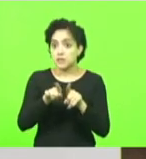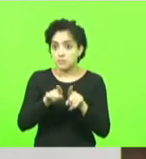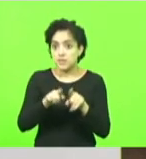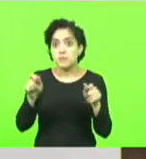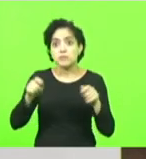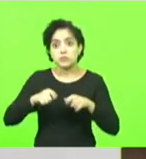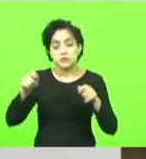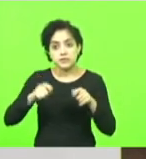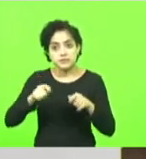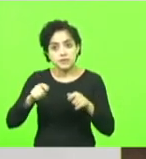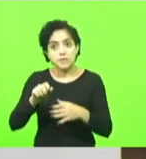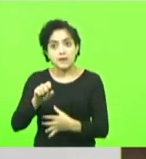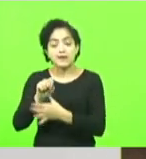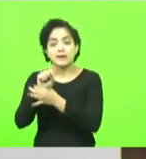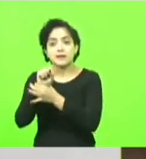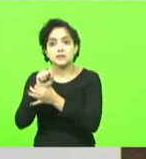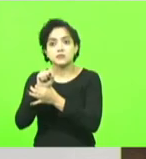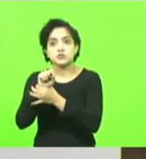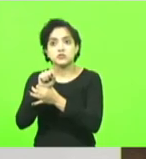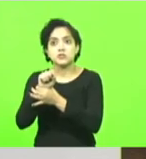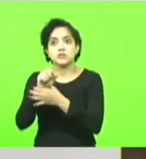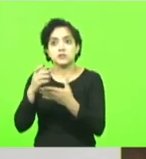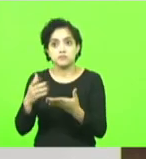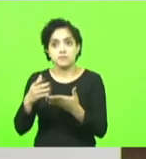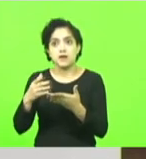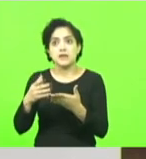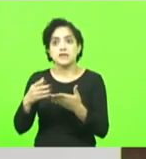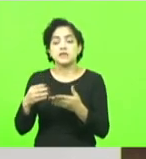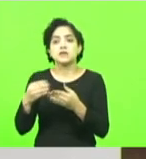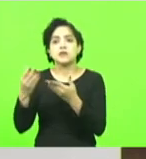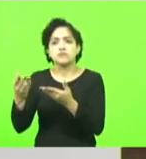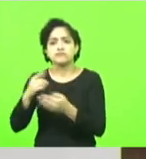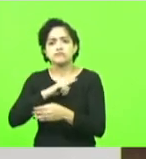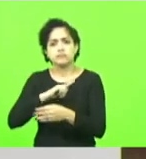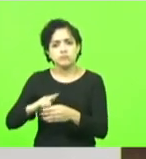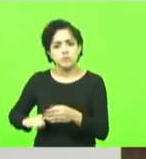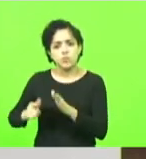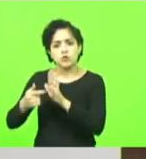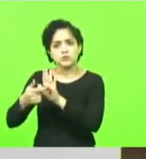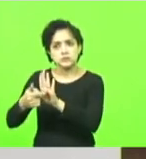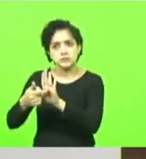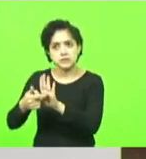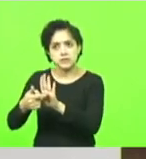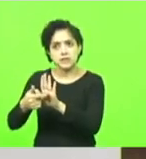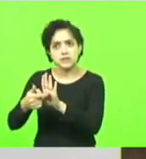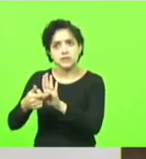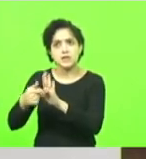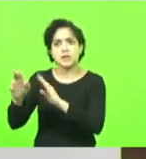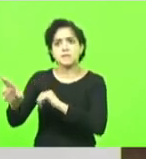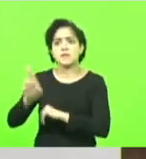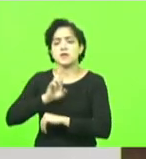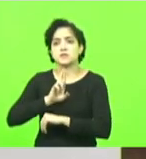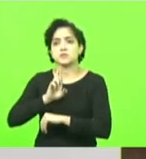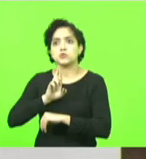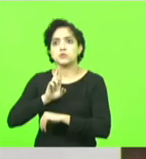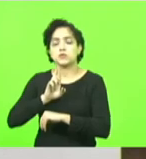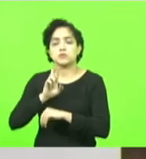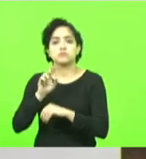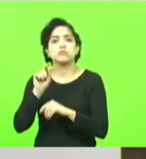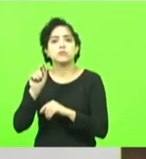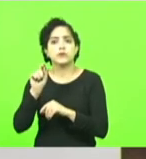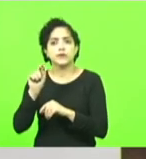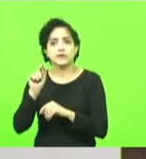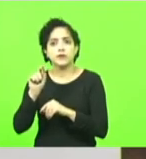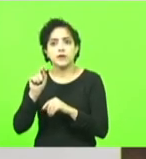ter uma garantia, como eu levei ao governador, e o governador pegou e me mandou uma resposta dizendo: olha,